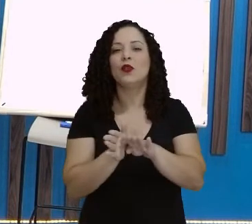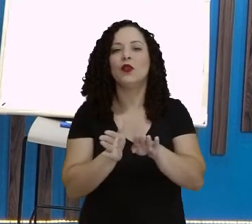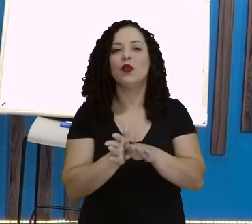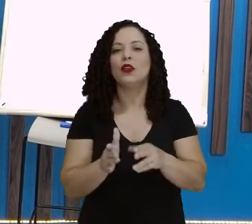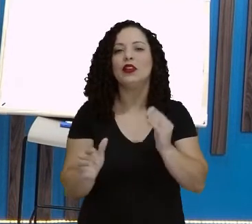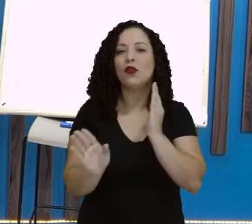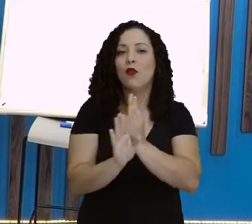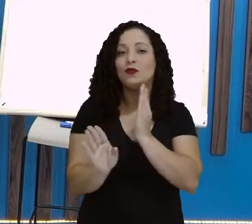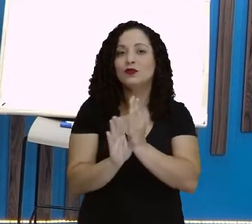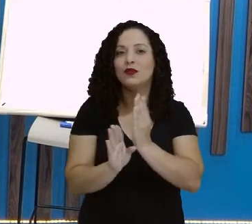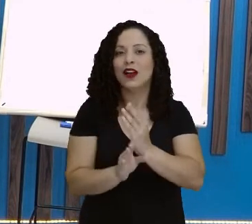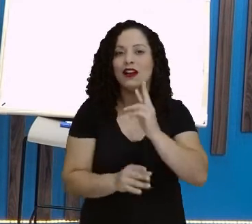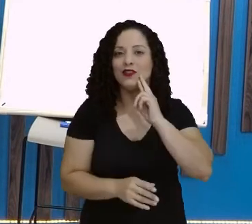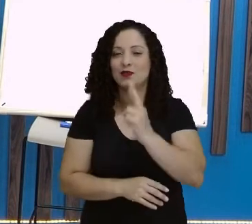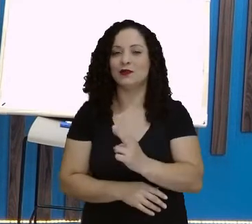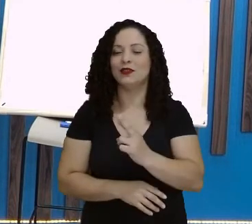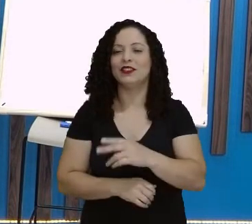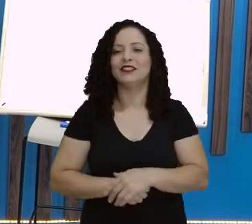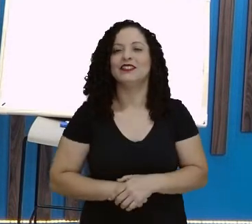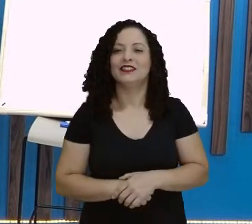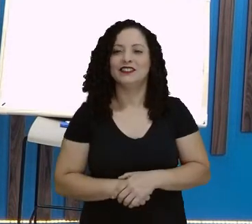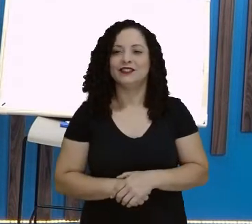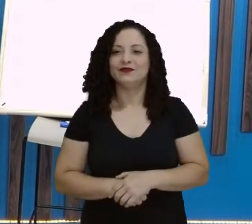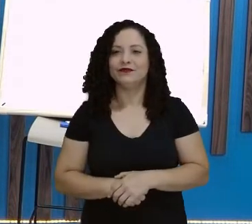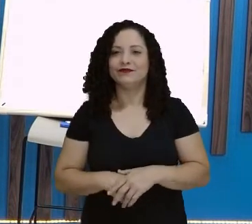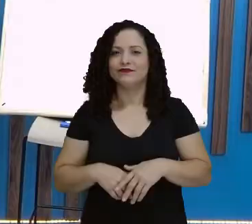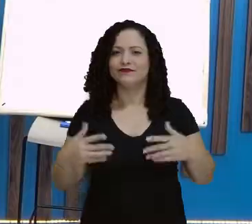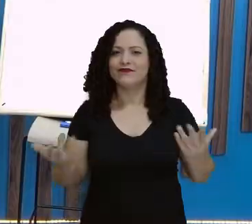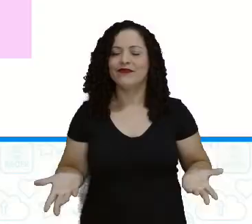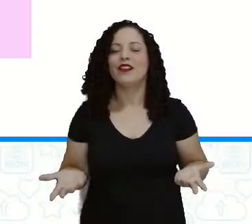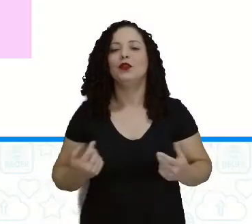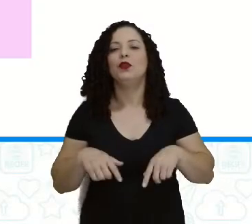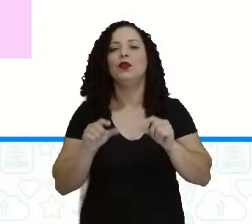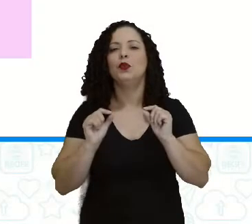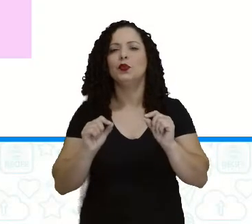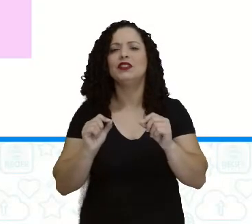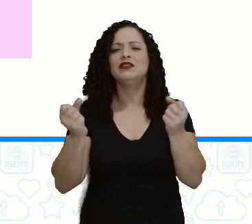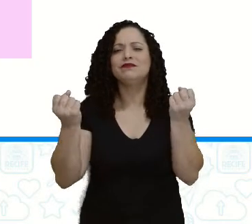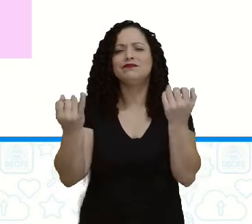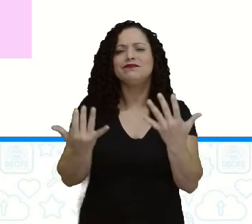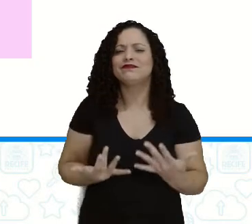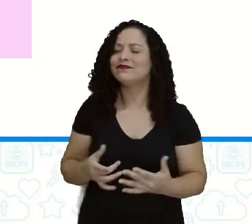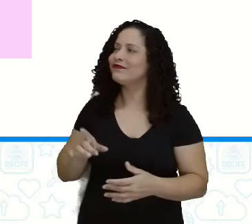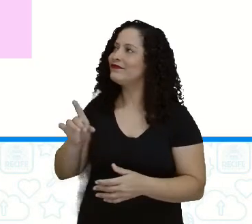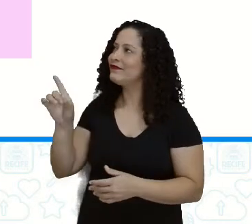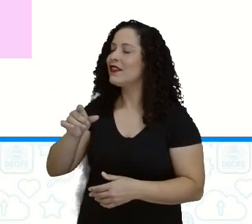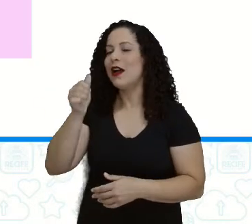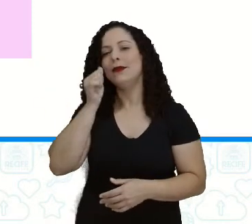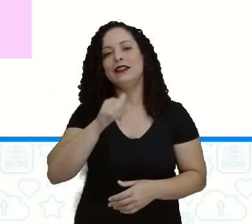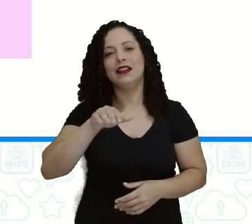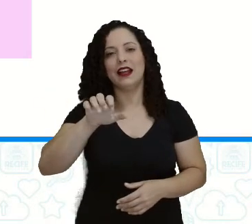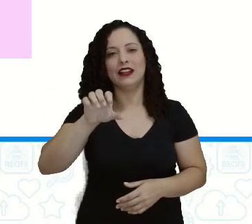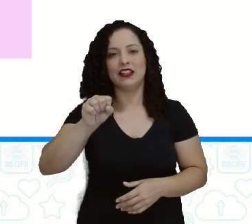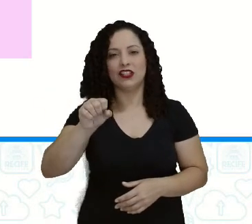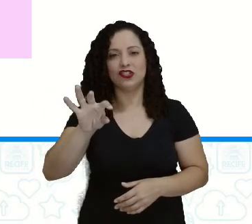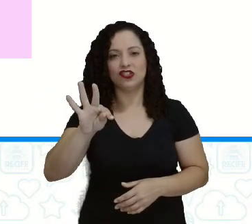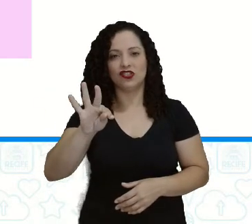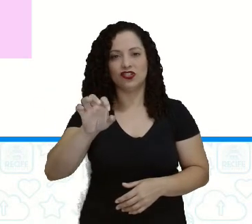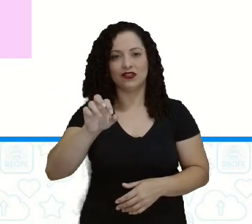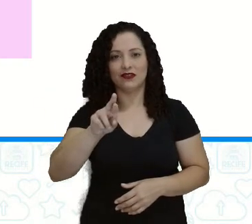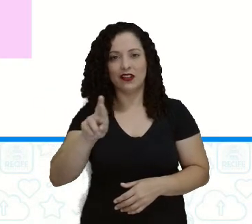para a gente, eu quero saber. Vamos lá. O probleminha dizia o seguinte: Esther foi comprar